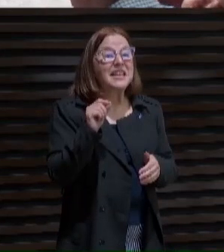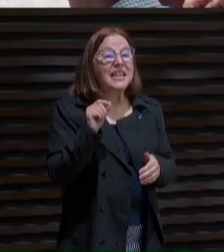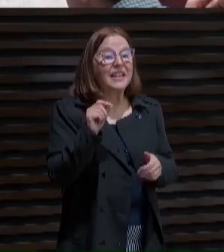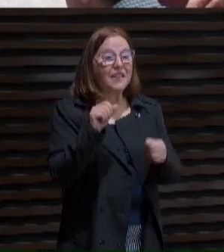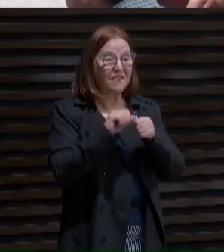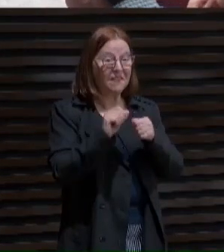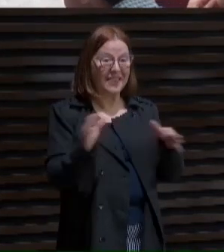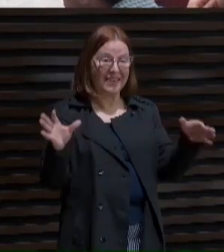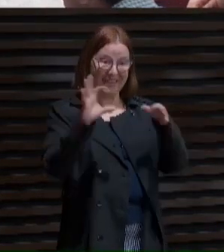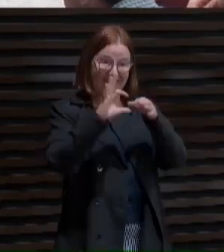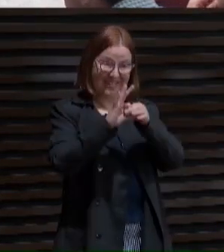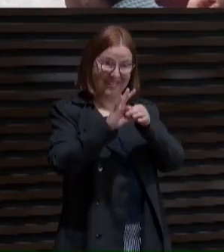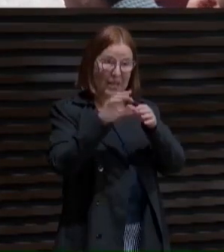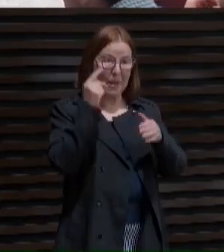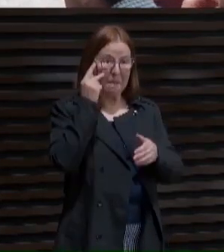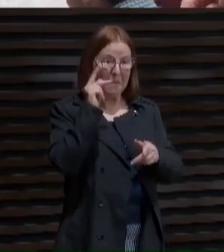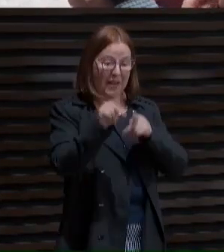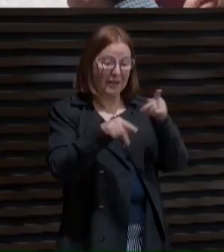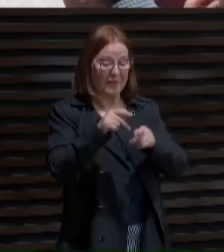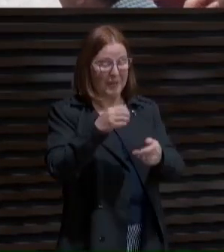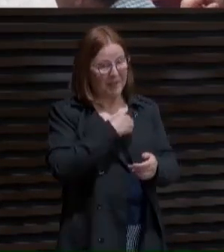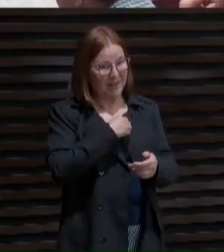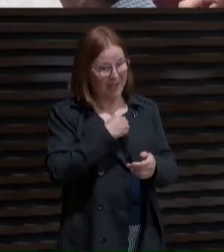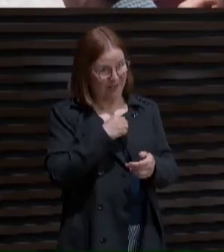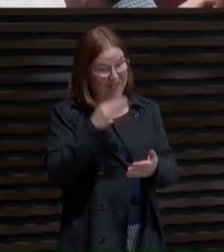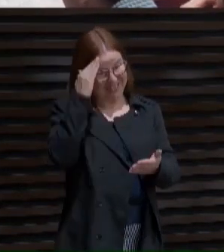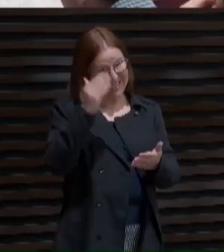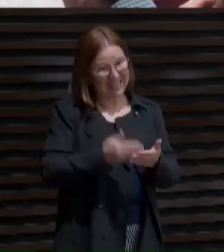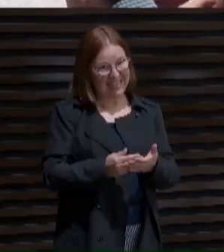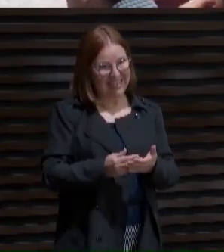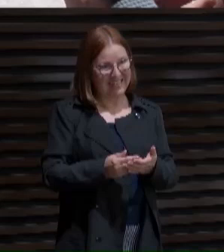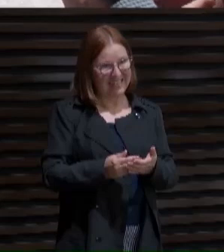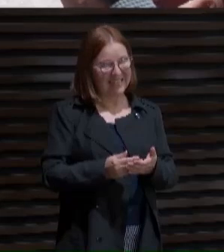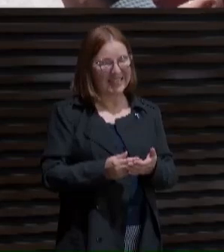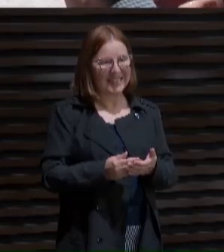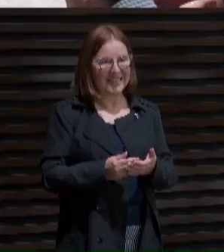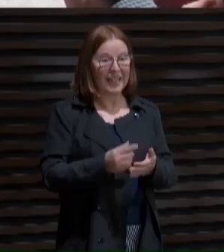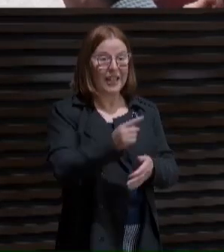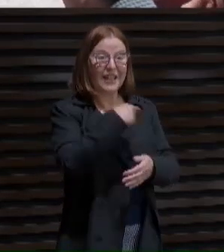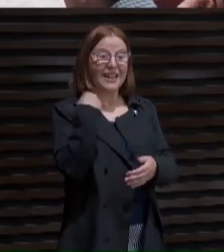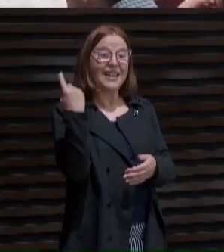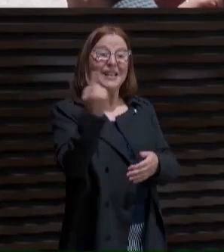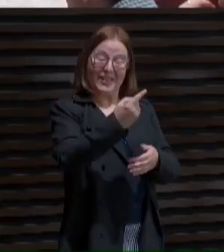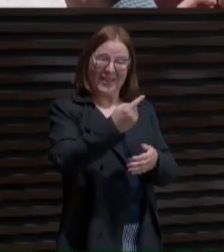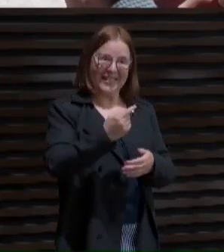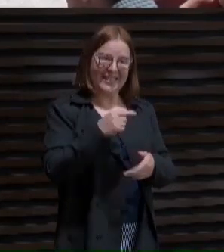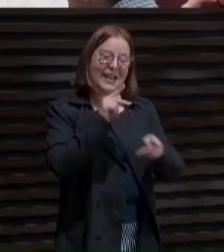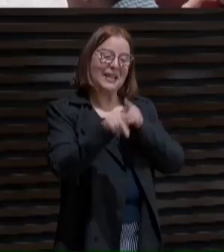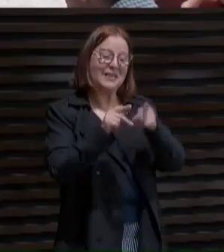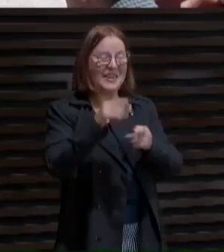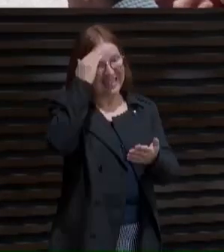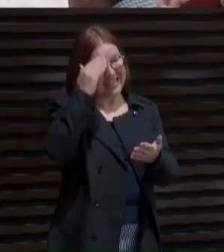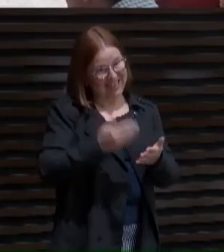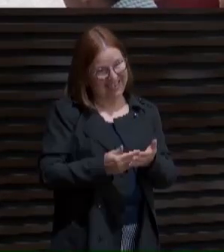pecadores que creem. Ele o fez pecado por nós. Quem é esse nós? É isso que nós estamos falando aqui. Aqueles que creem